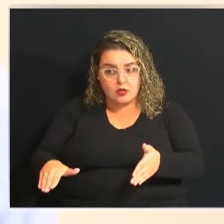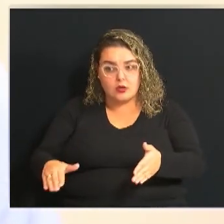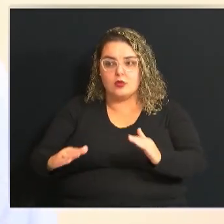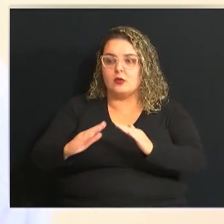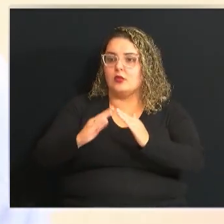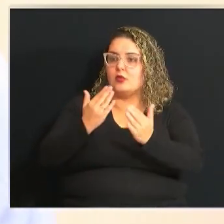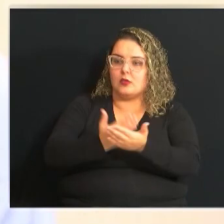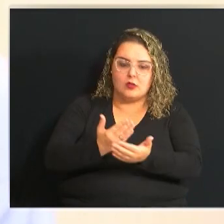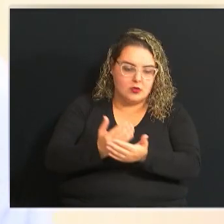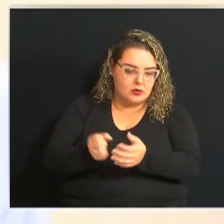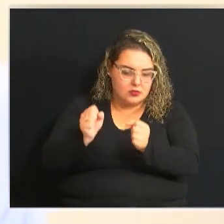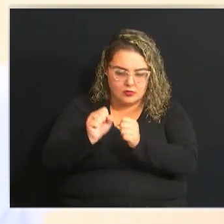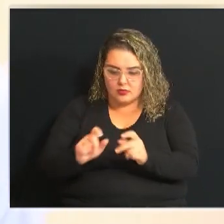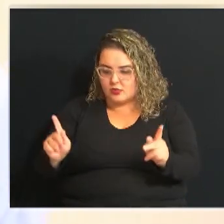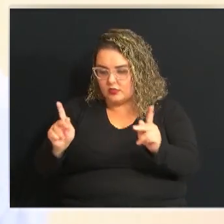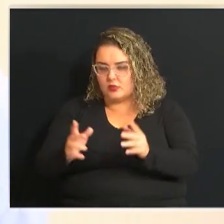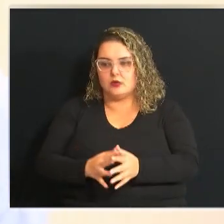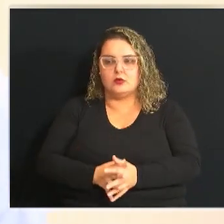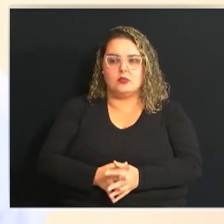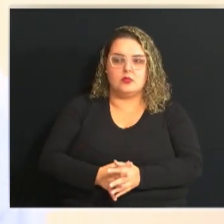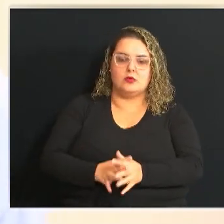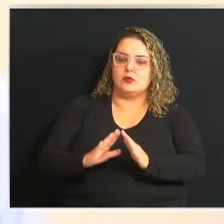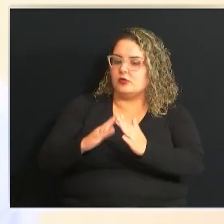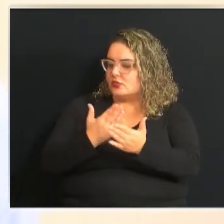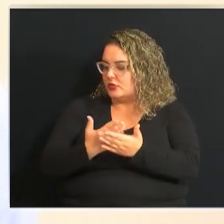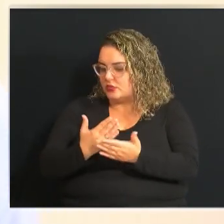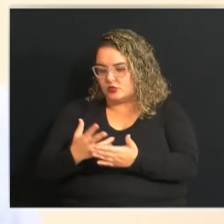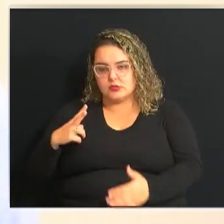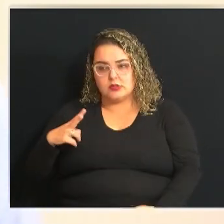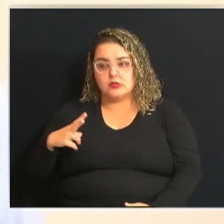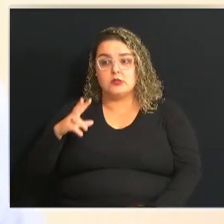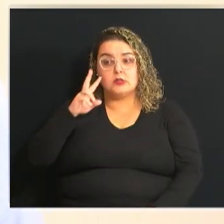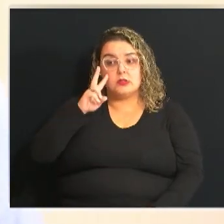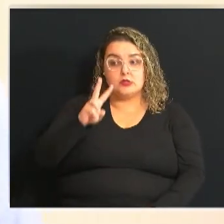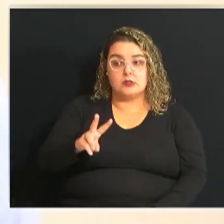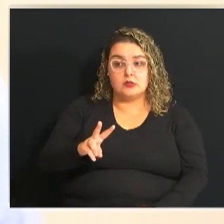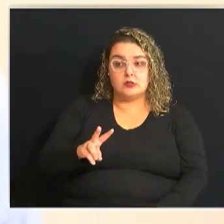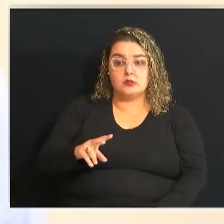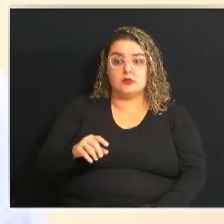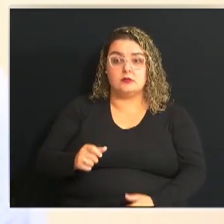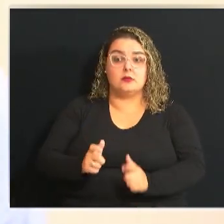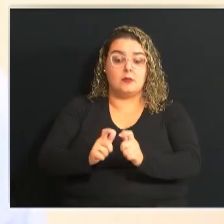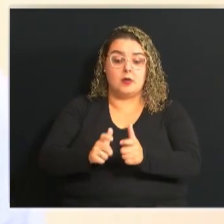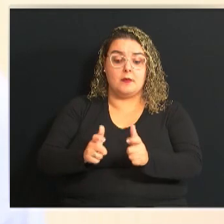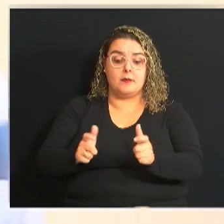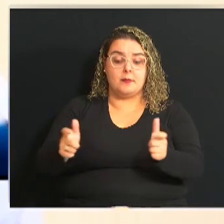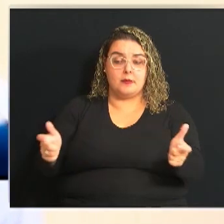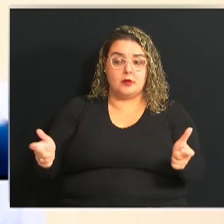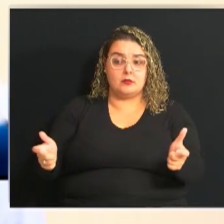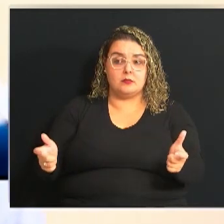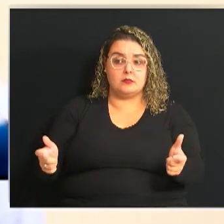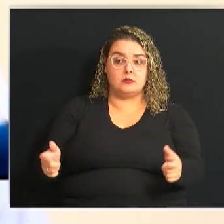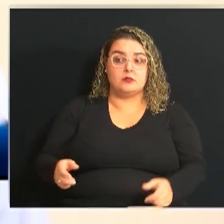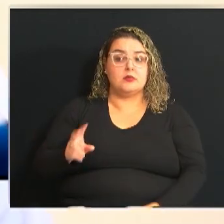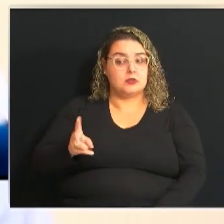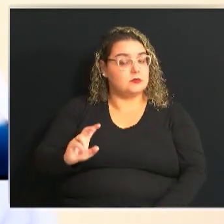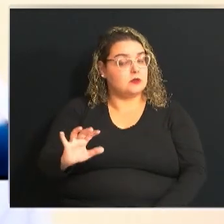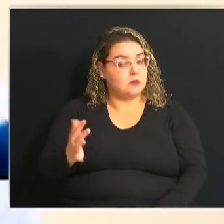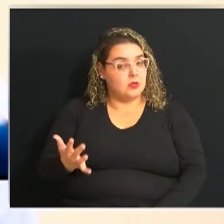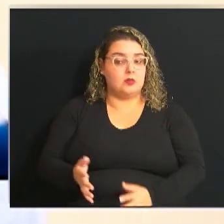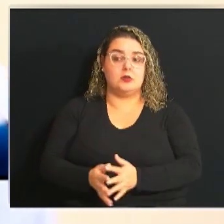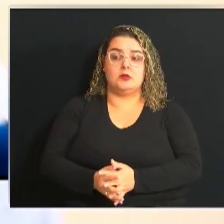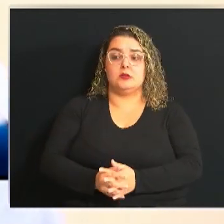de racismo, principalmente com as crianças. Tivemos casos como uma criança, uma mãe que denunciou que a